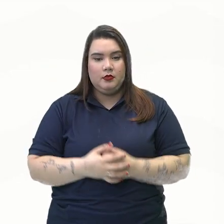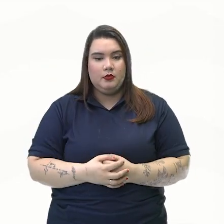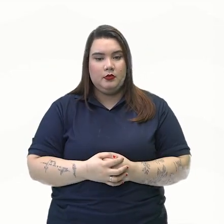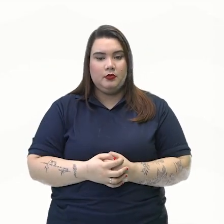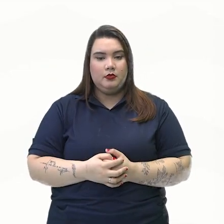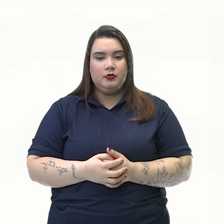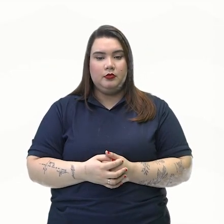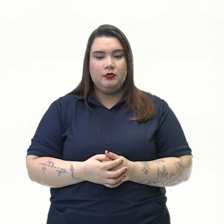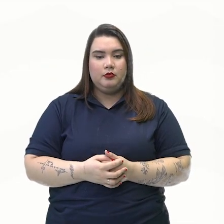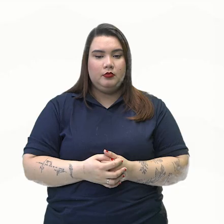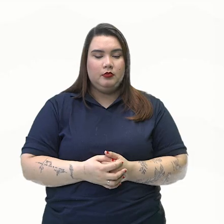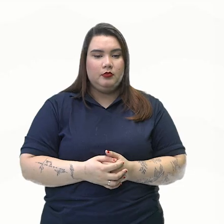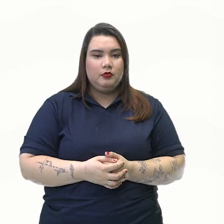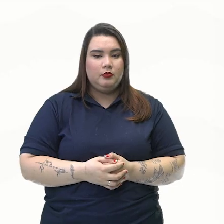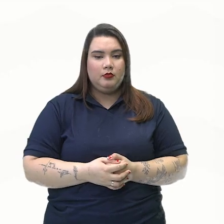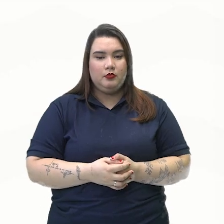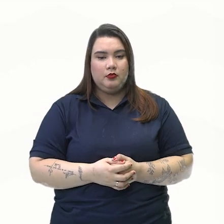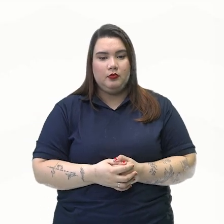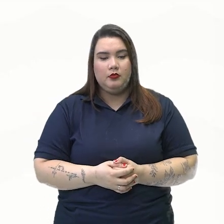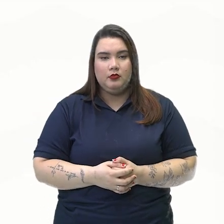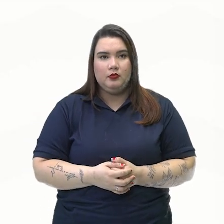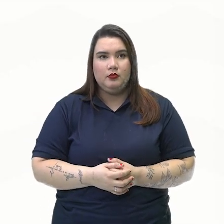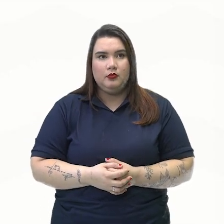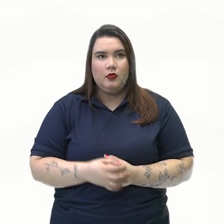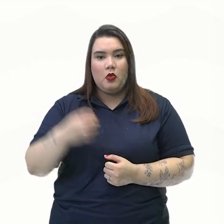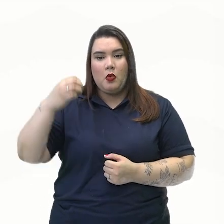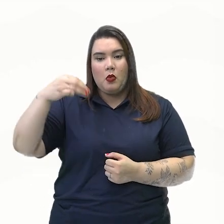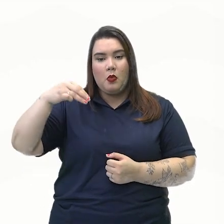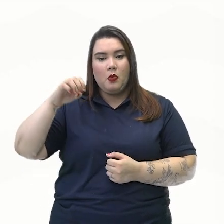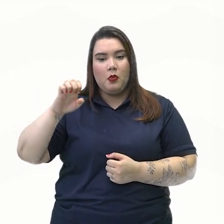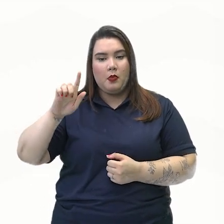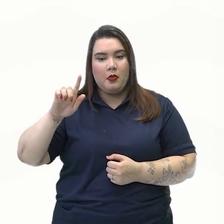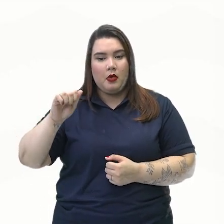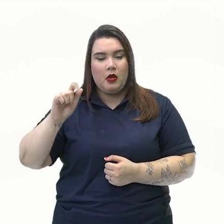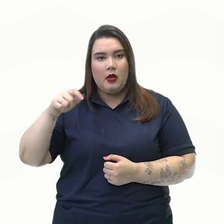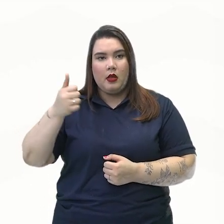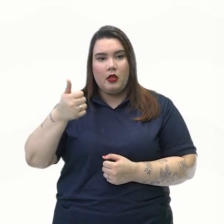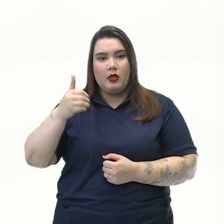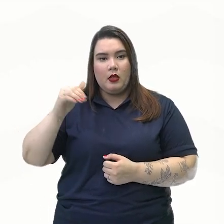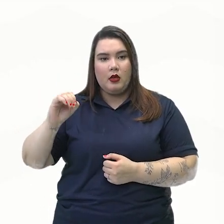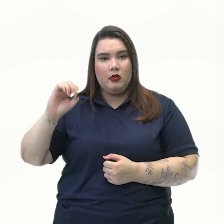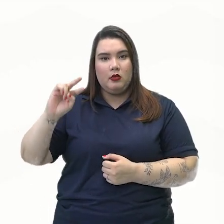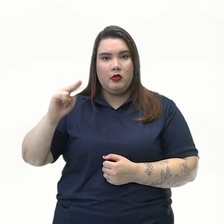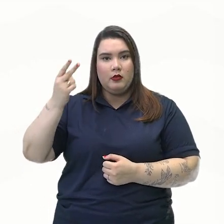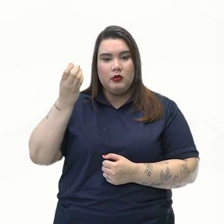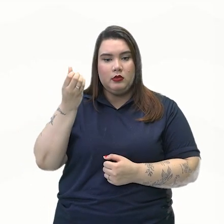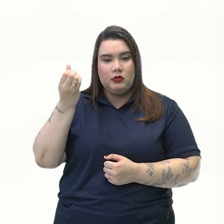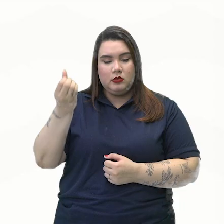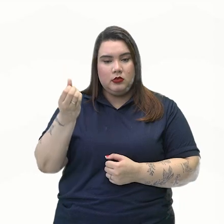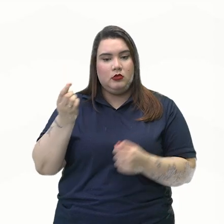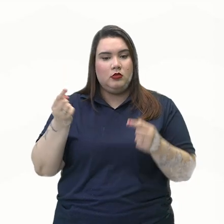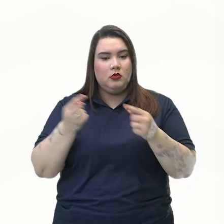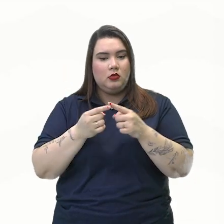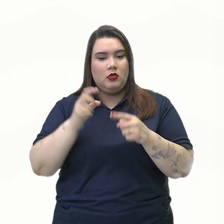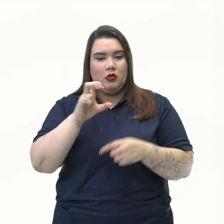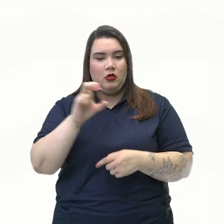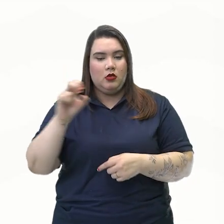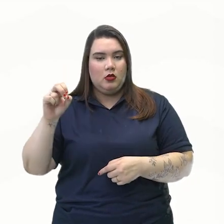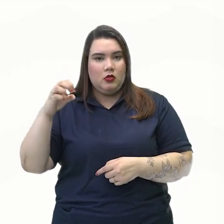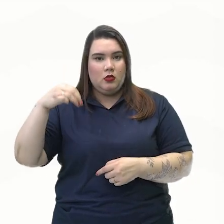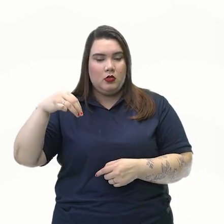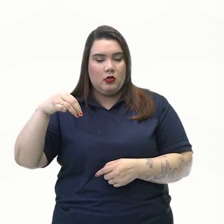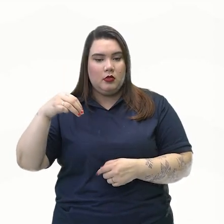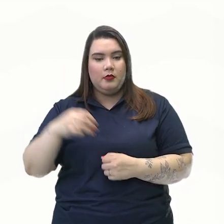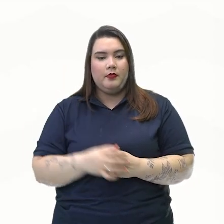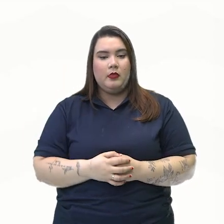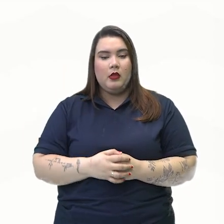temos aqui, ó, que o mega é 10 a sexta, então aqui nós temos 500 MHz,